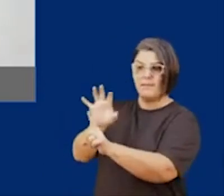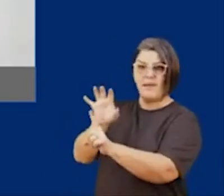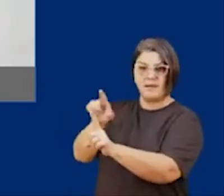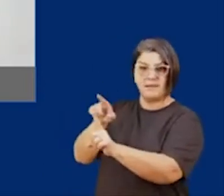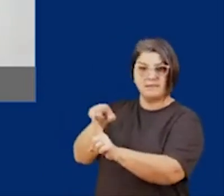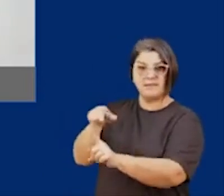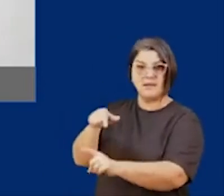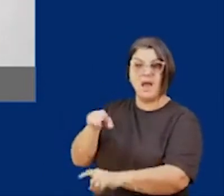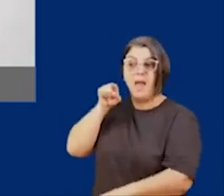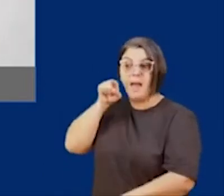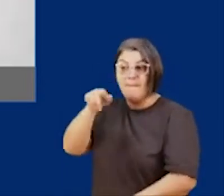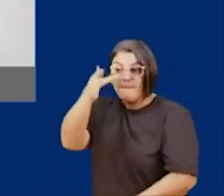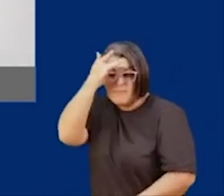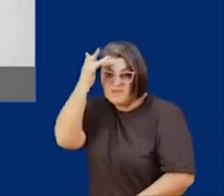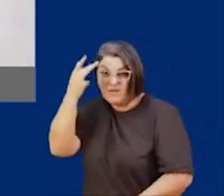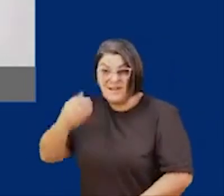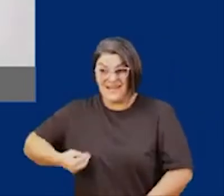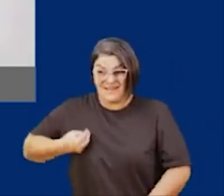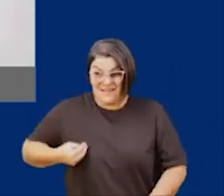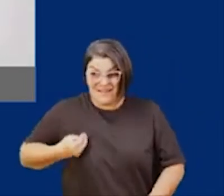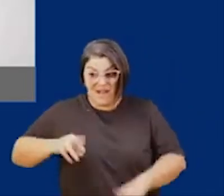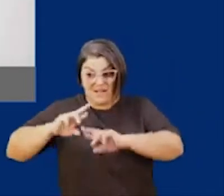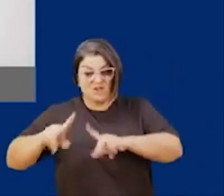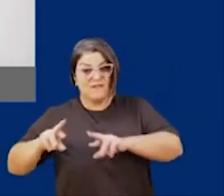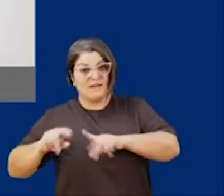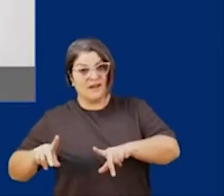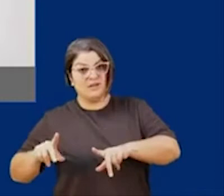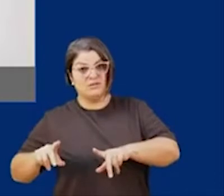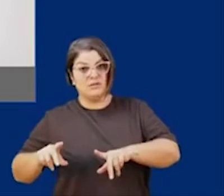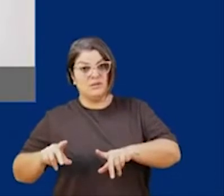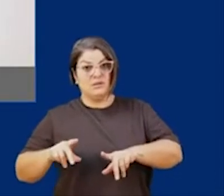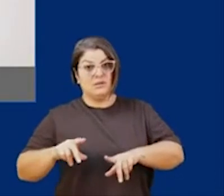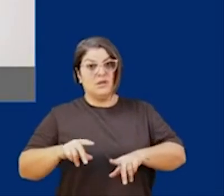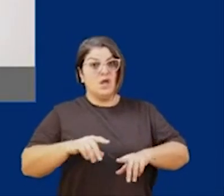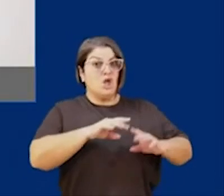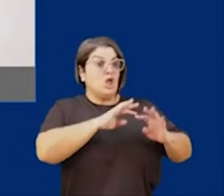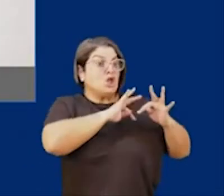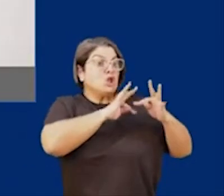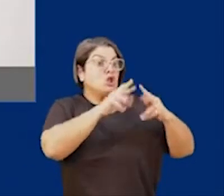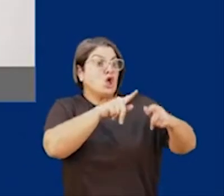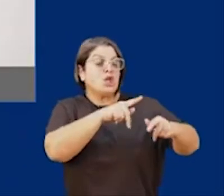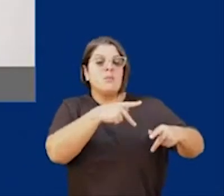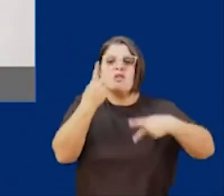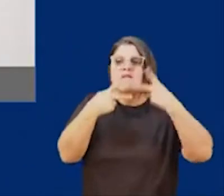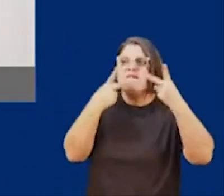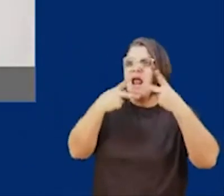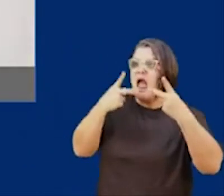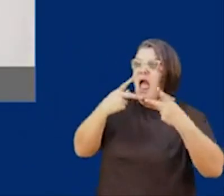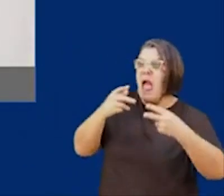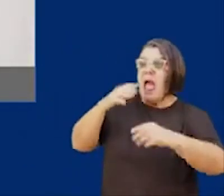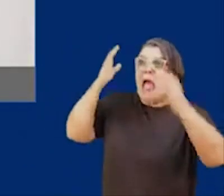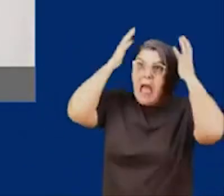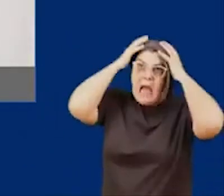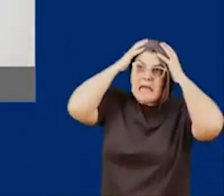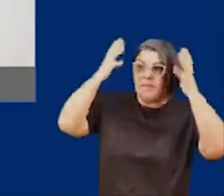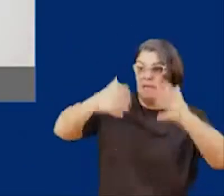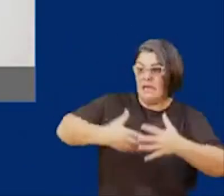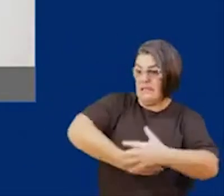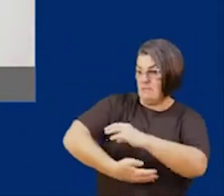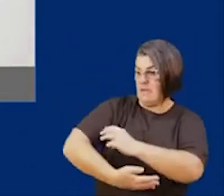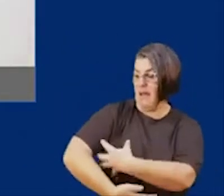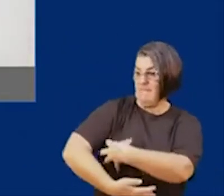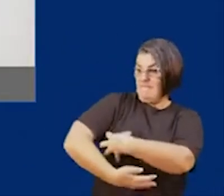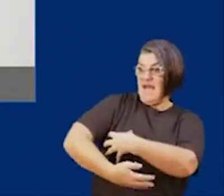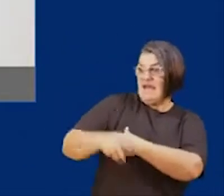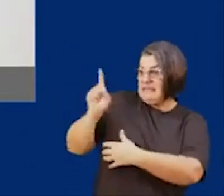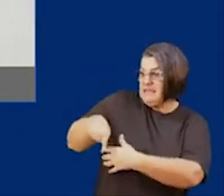é diferente. Tá todo mundo falando assim, isso, agora pega a cabeça, agora coloca isso, aí. Não, para essa mulher, isso